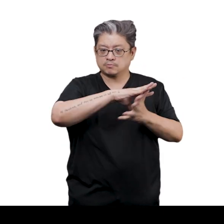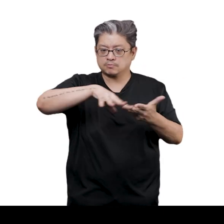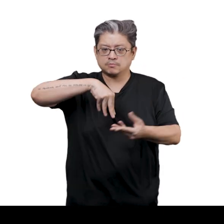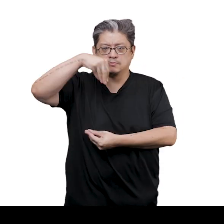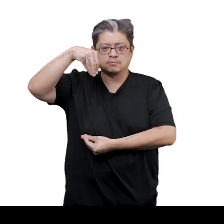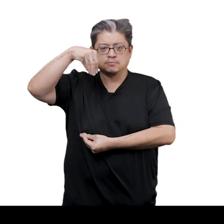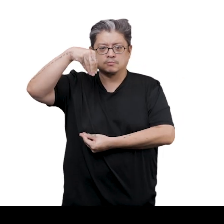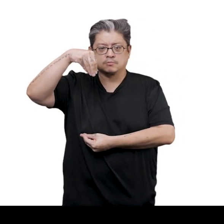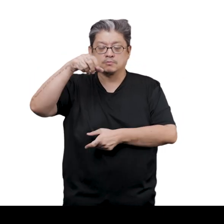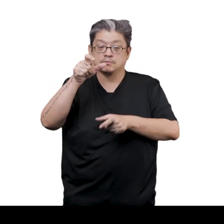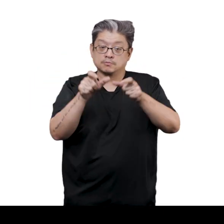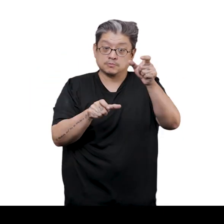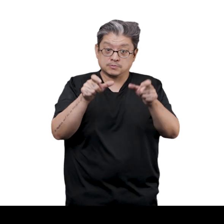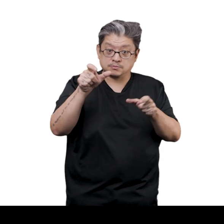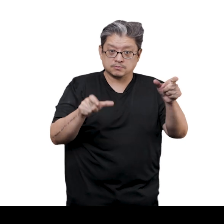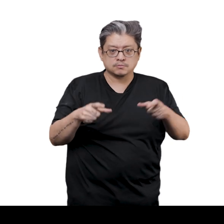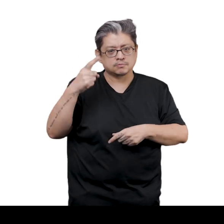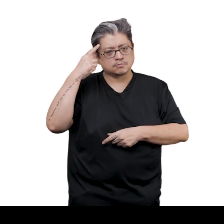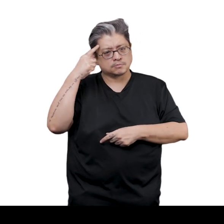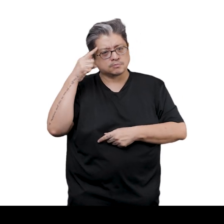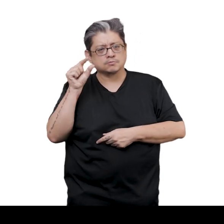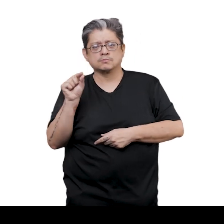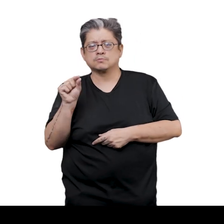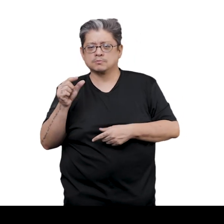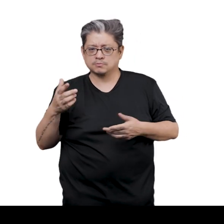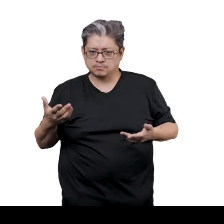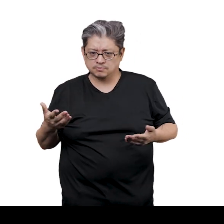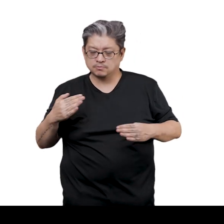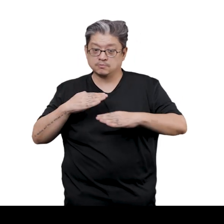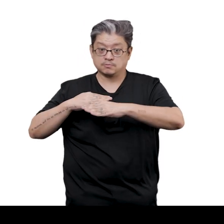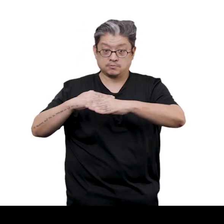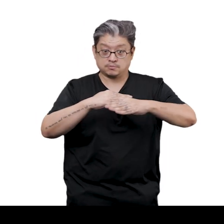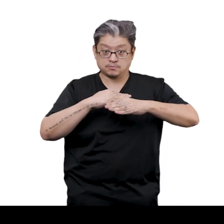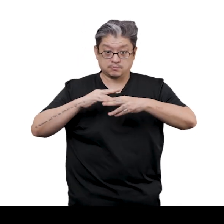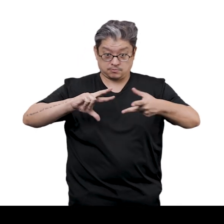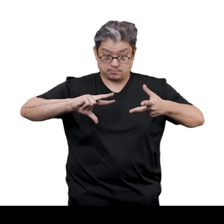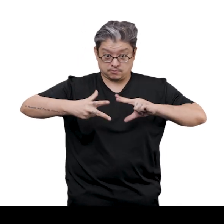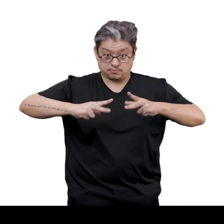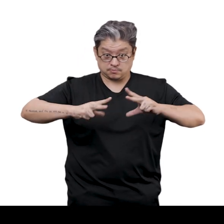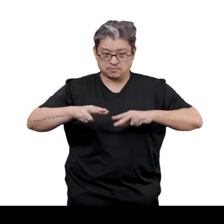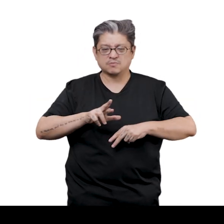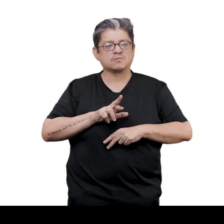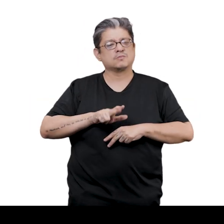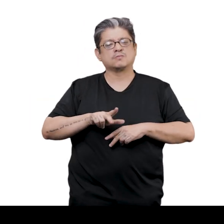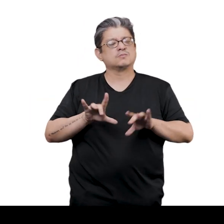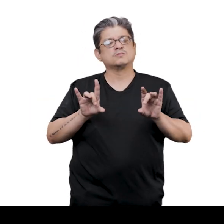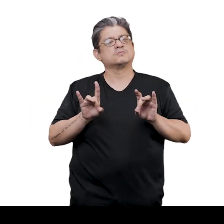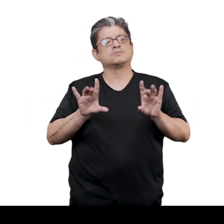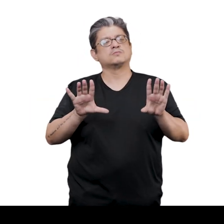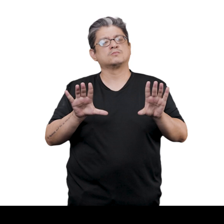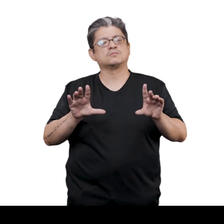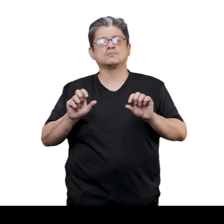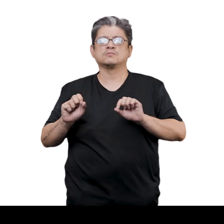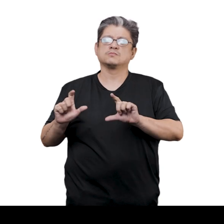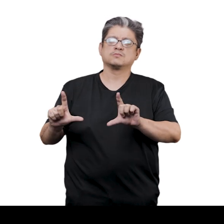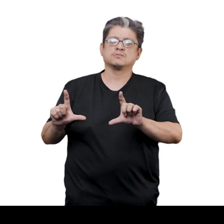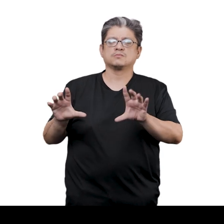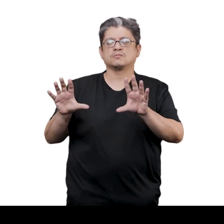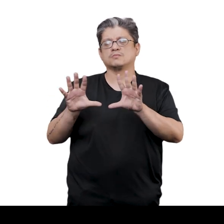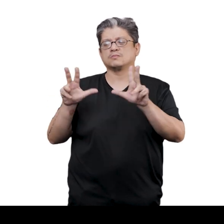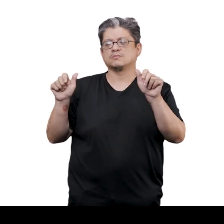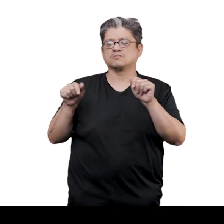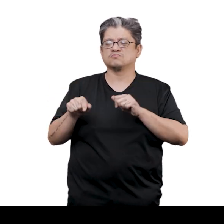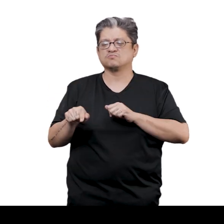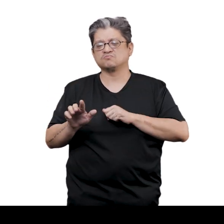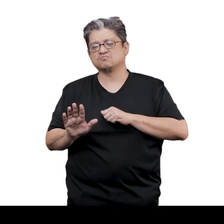Para alguns, as padronagens geométricas extrapolam a aparência decorativa e abstrata e remetem às